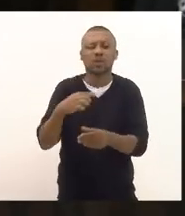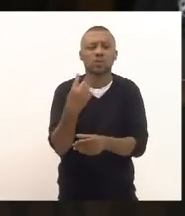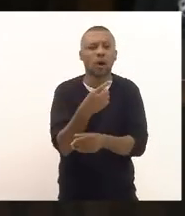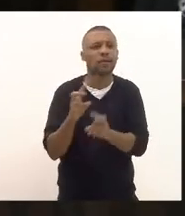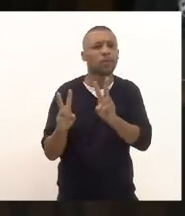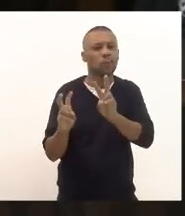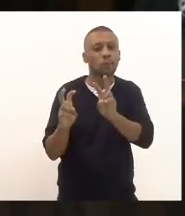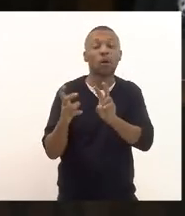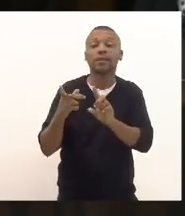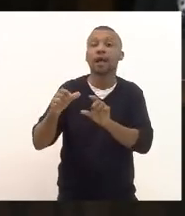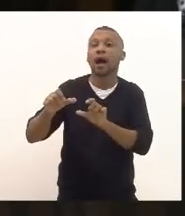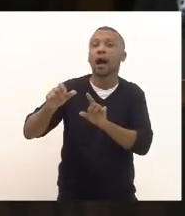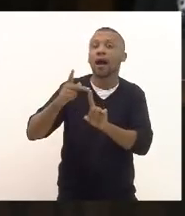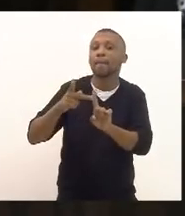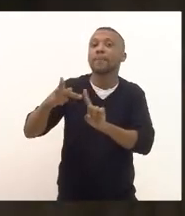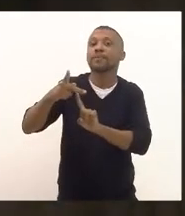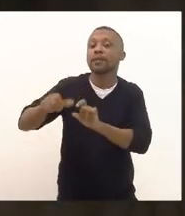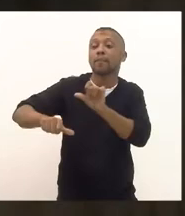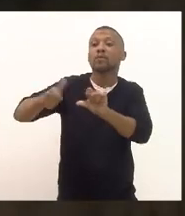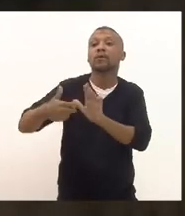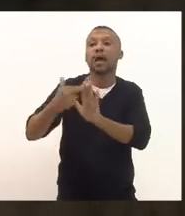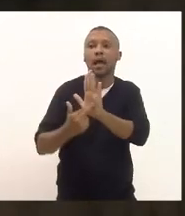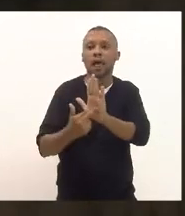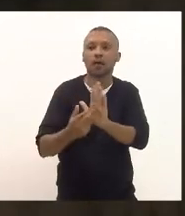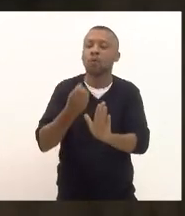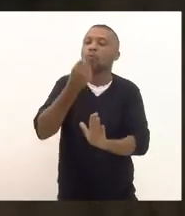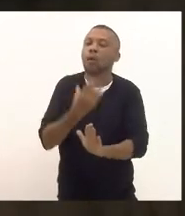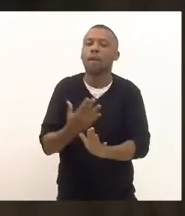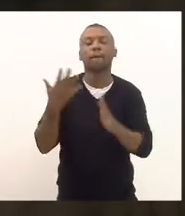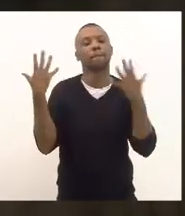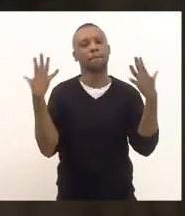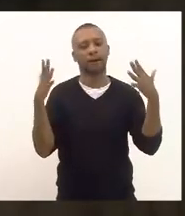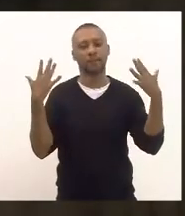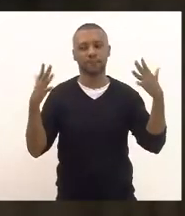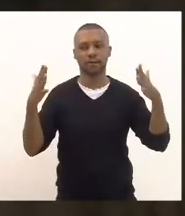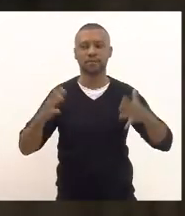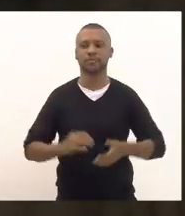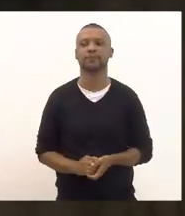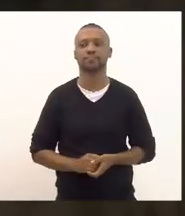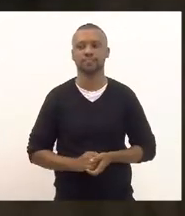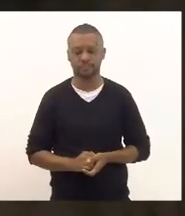da reforma da Previdência muito bacana parabéns